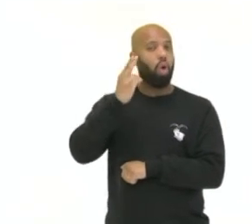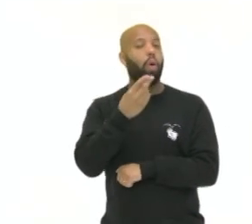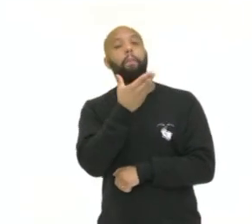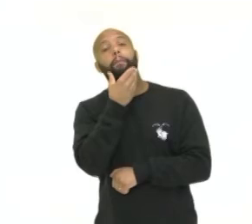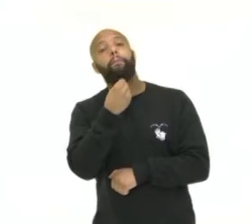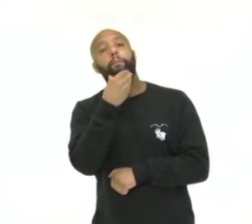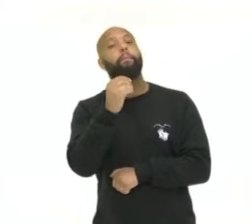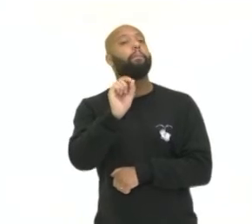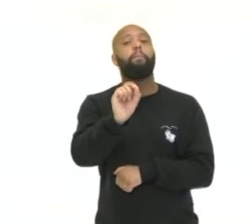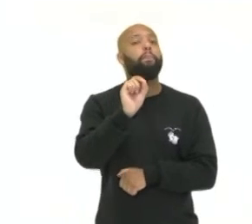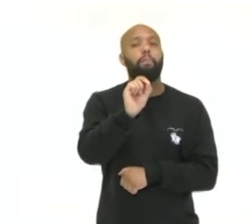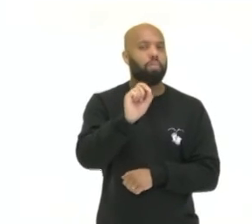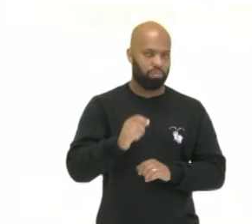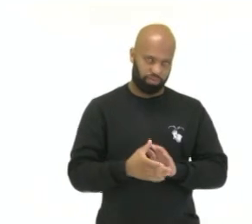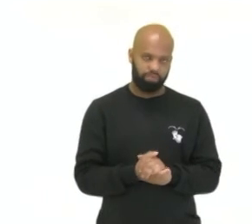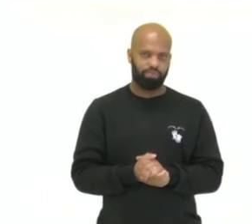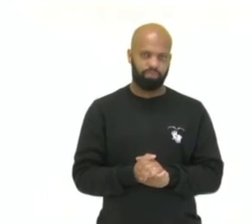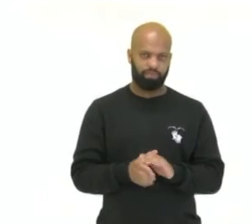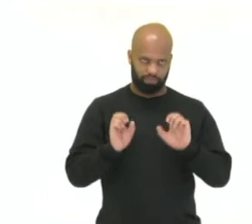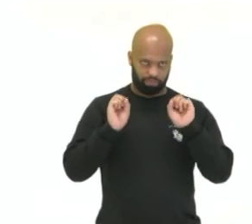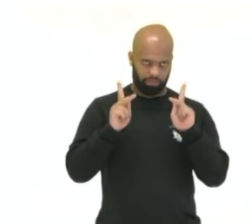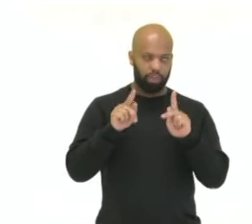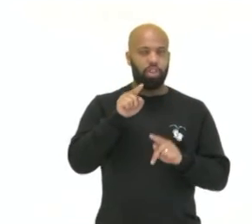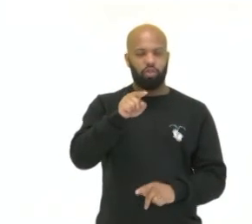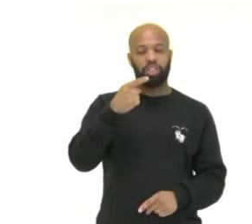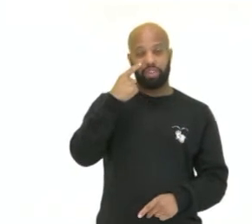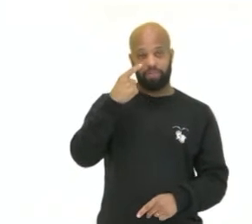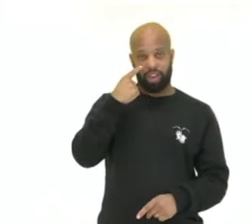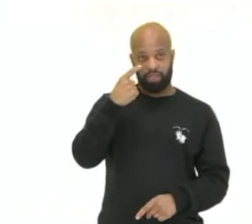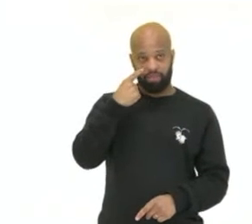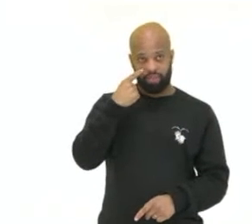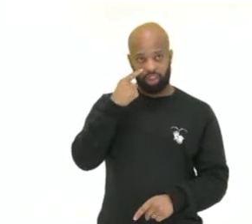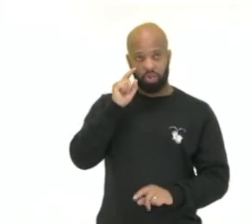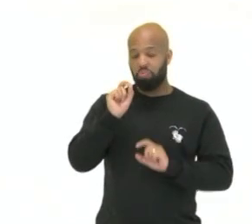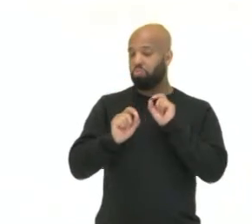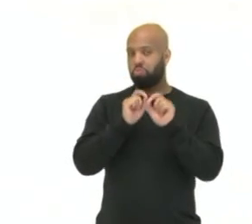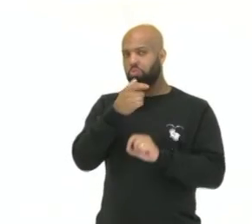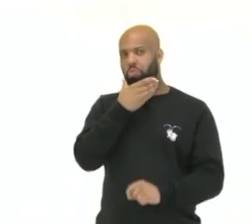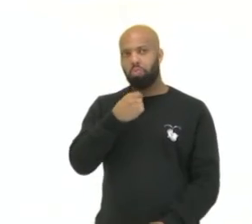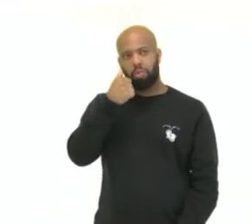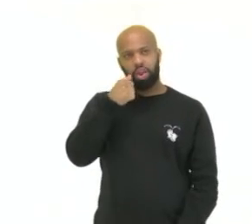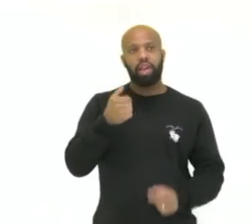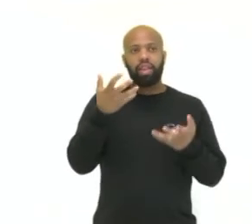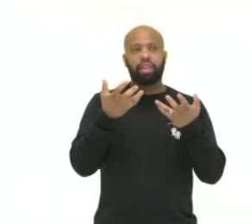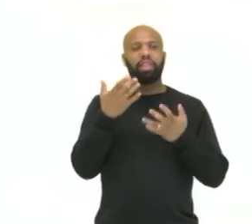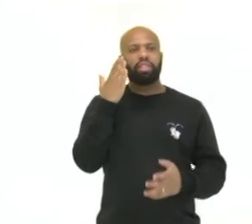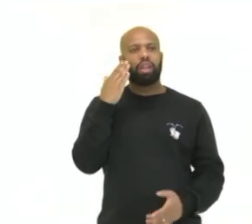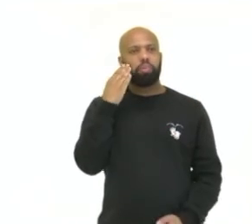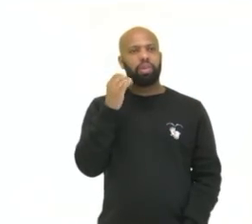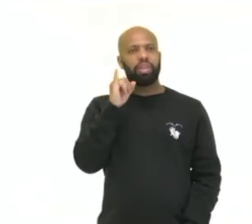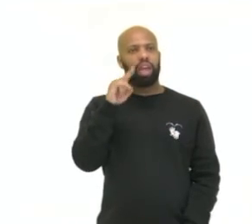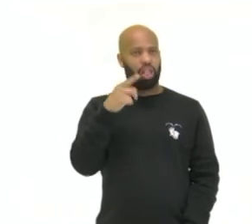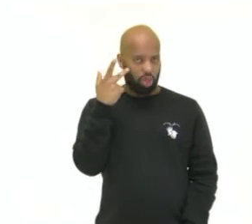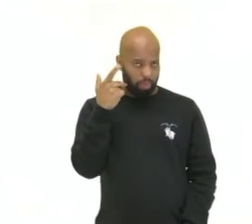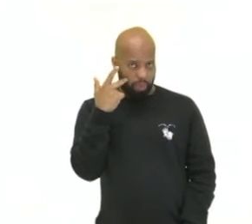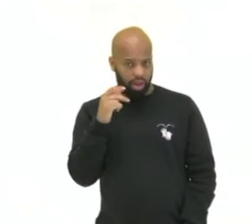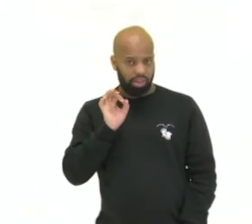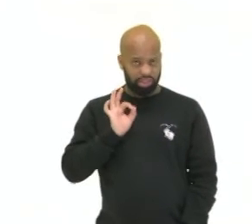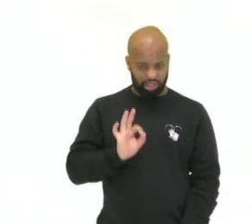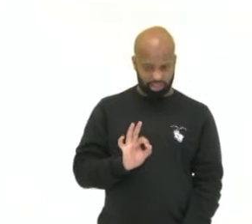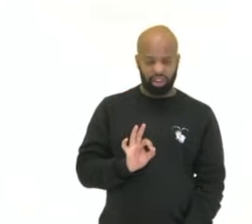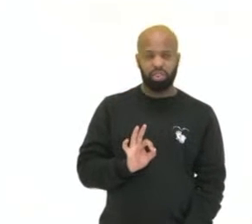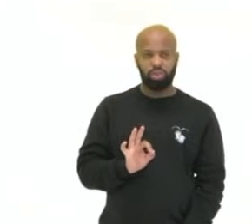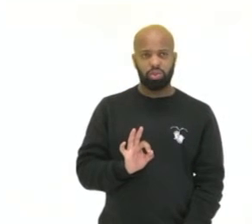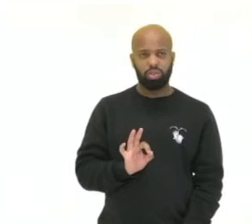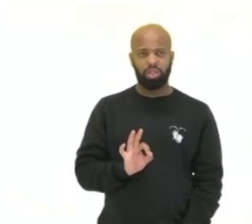ou de uma mulher, ok? E a gente ainda quer saber, né, se esse cariótipo é normal, se